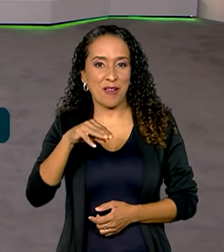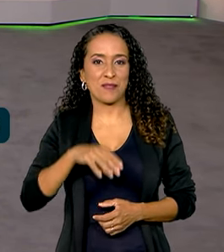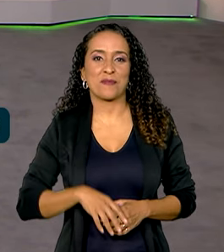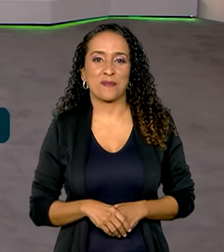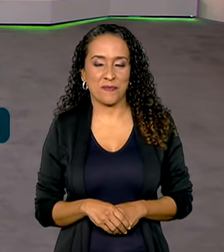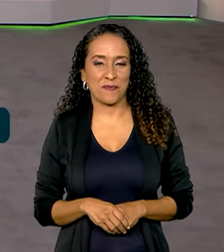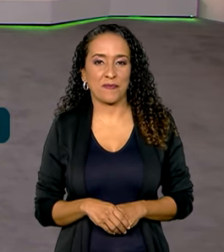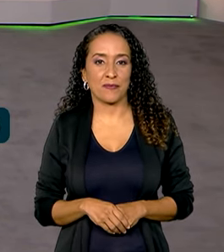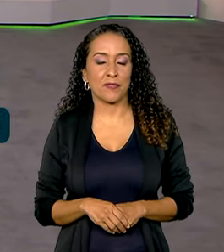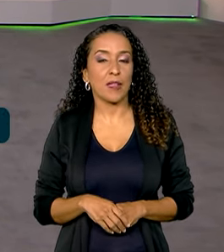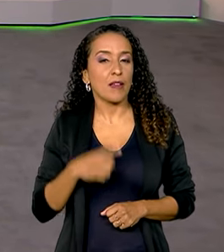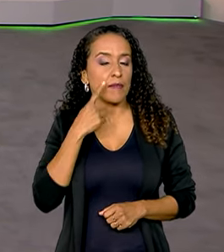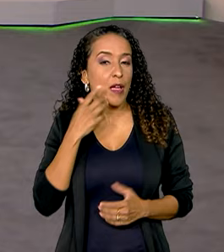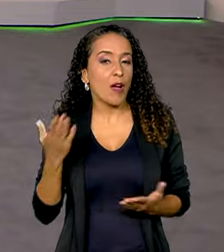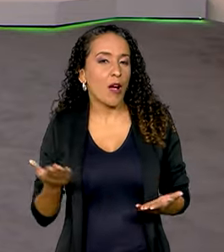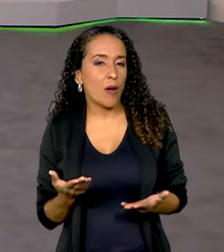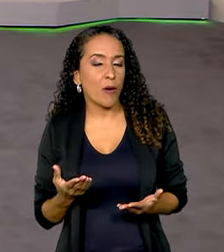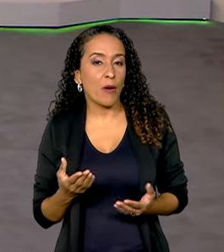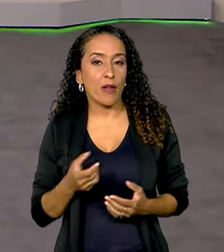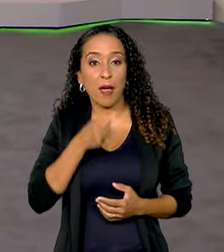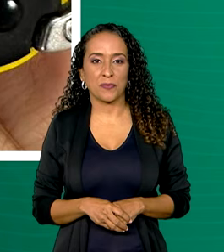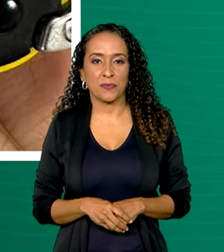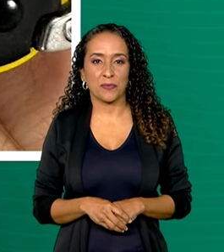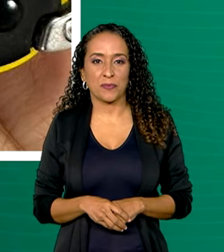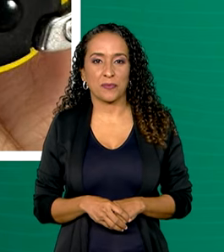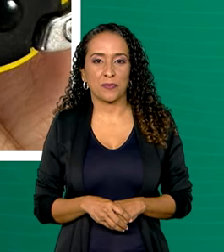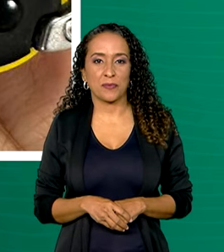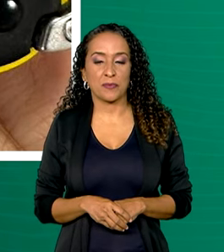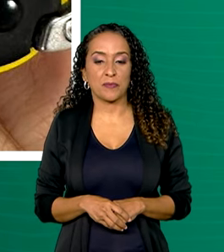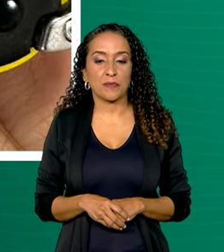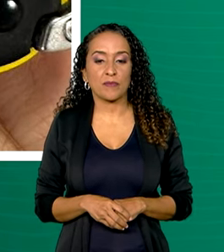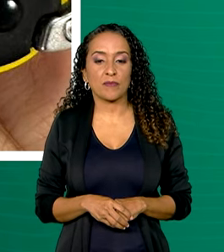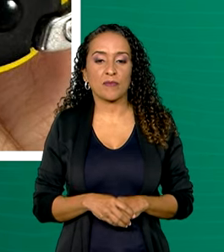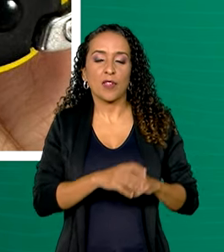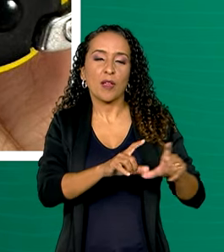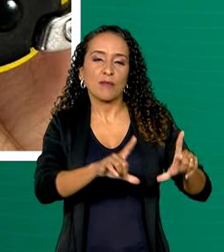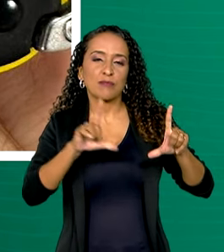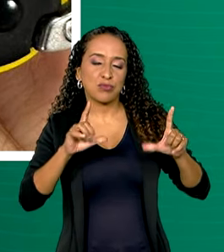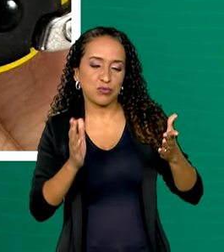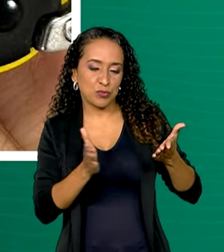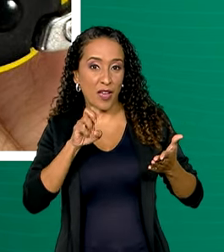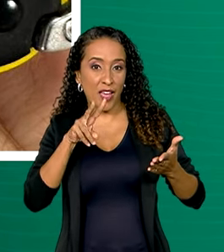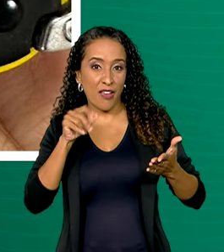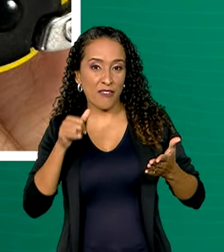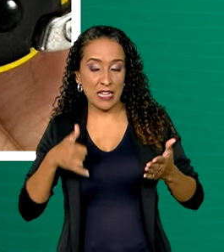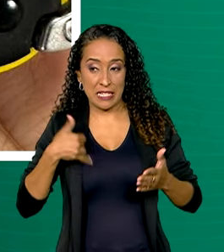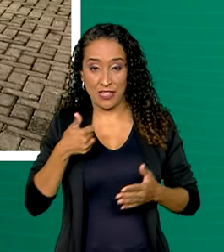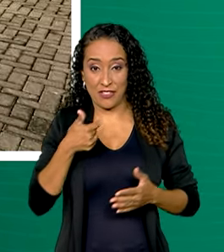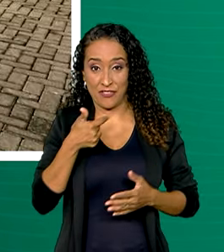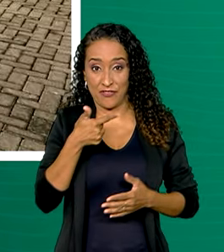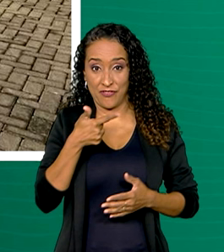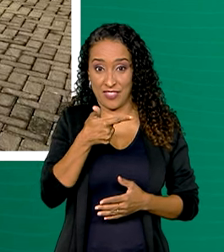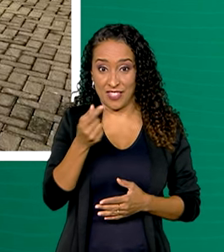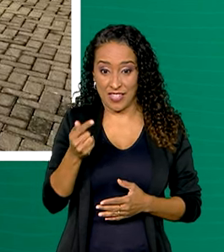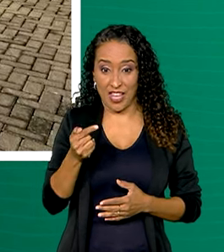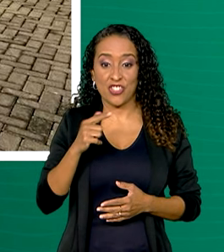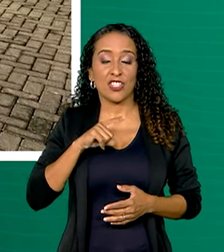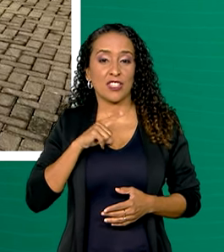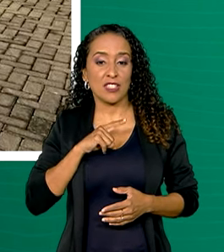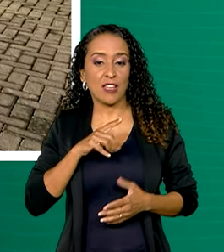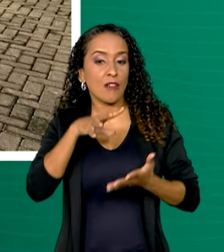março. Vamos ver agora a reportagem. O álbum de fotografias da Evelyn, de 27 anos, tem